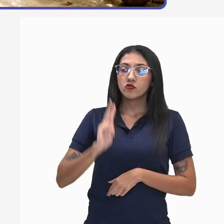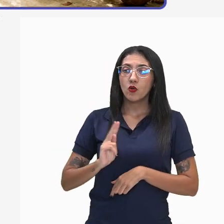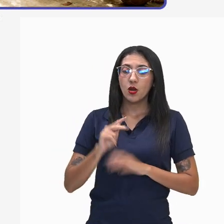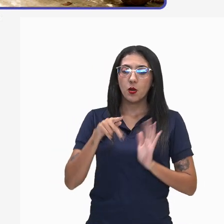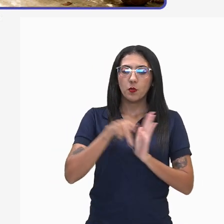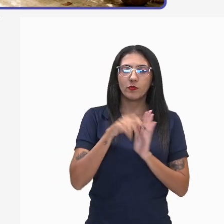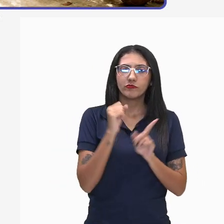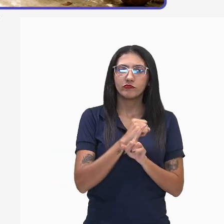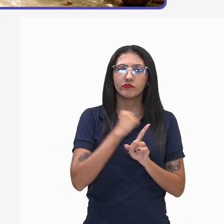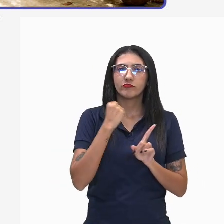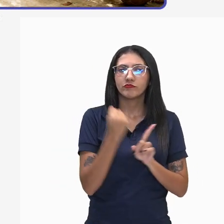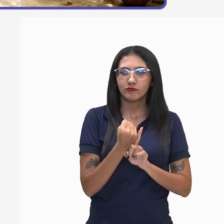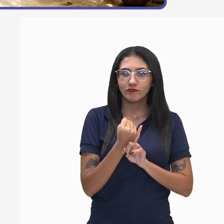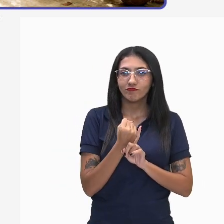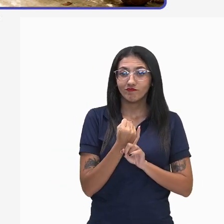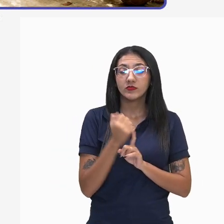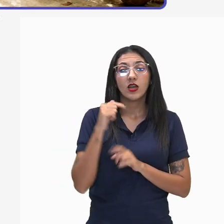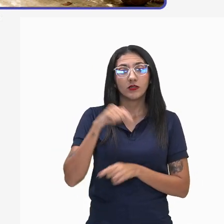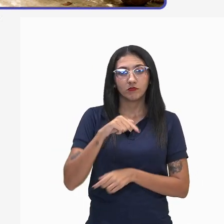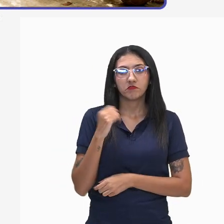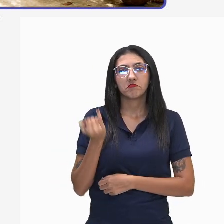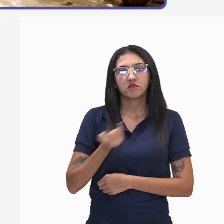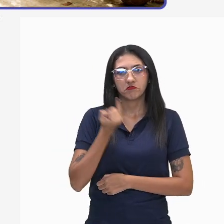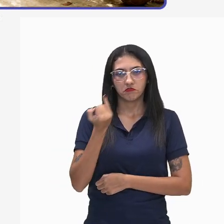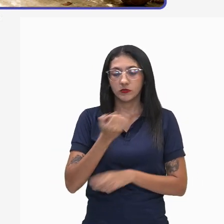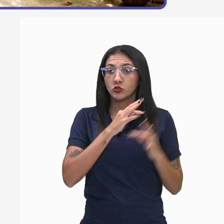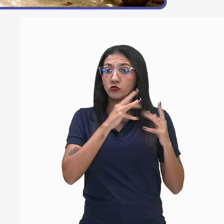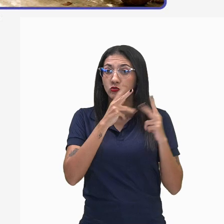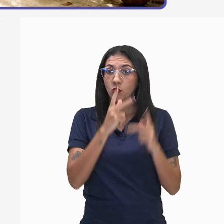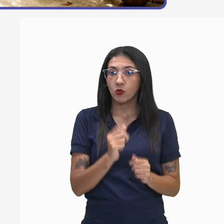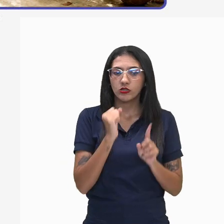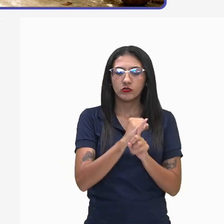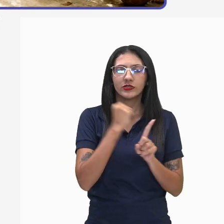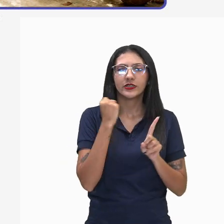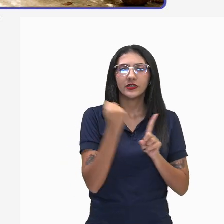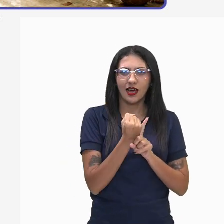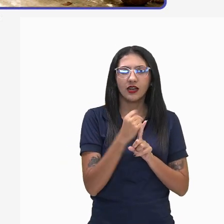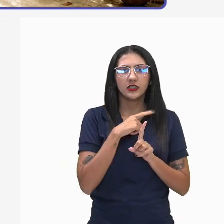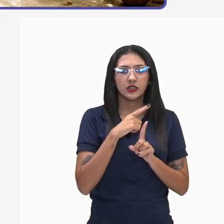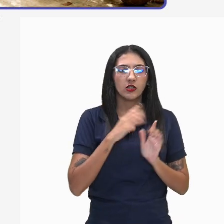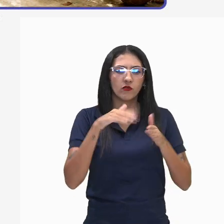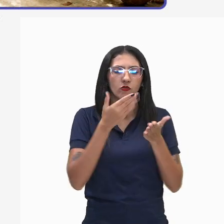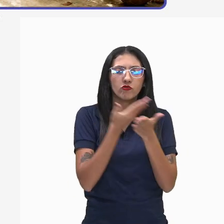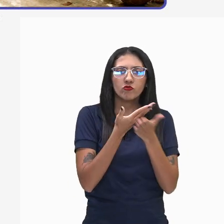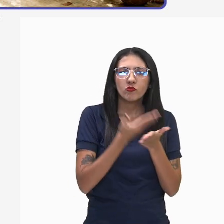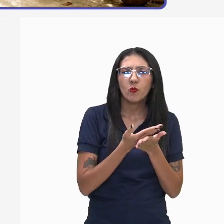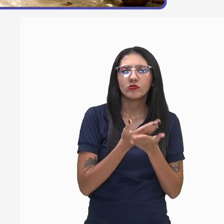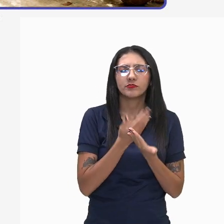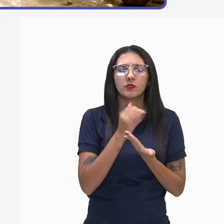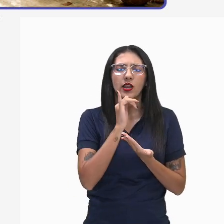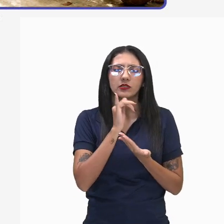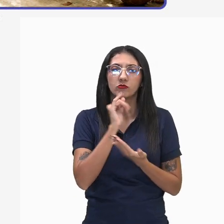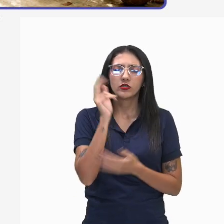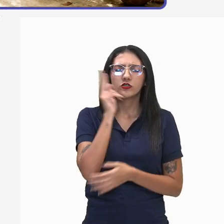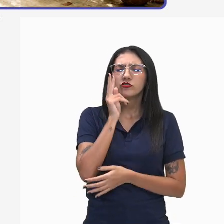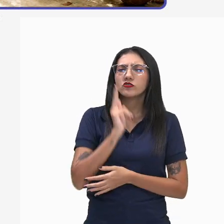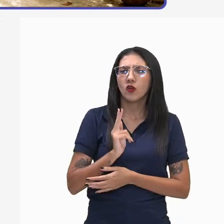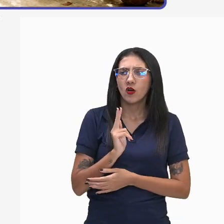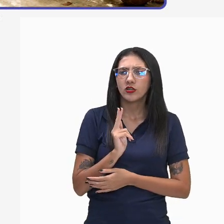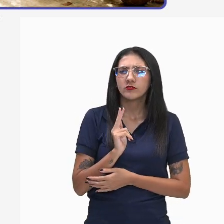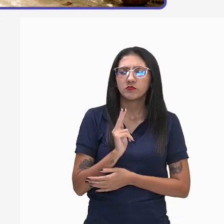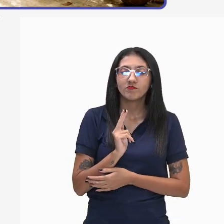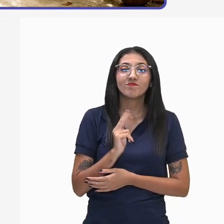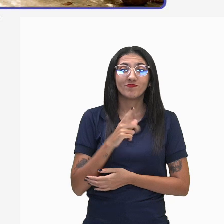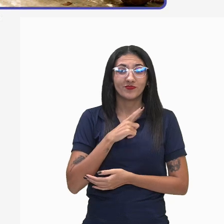civilizações. Isso é importante, né? Toda civilização que é estudada em história, na história humana, ela tem